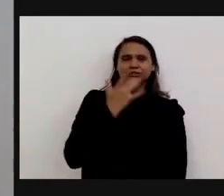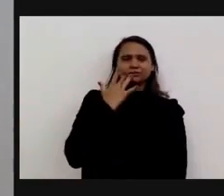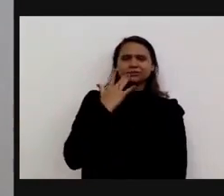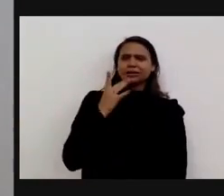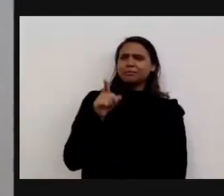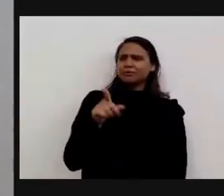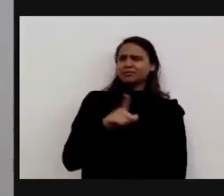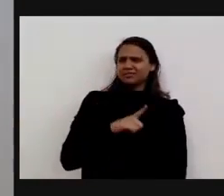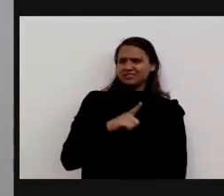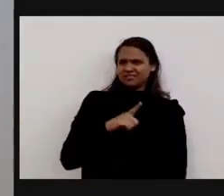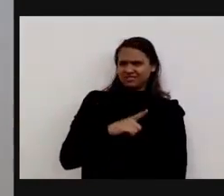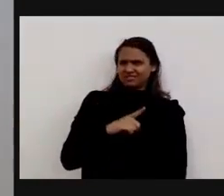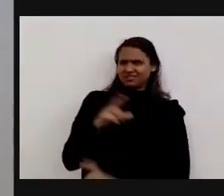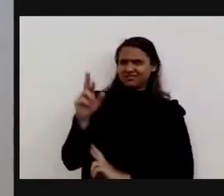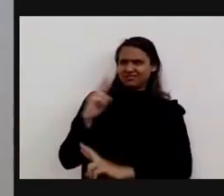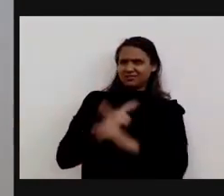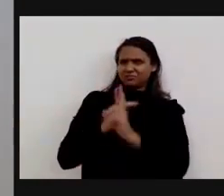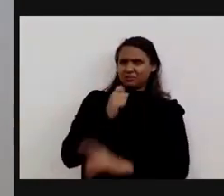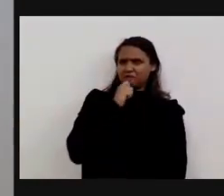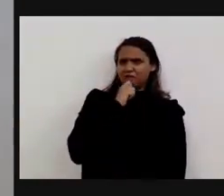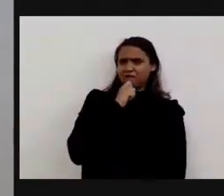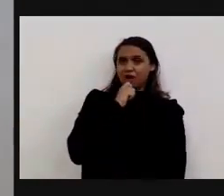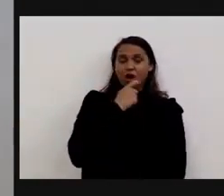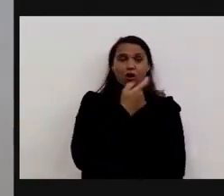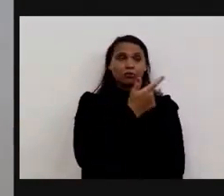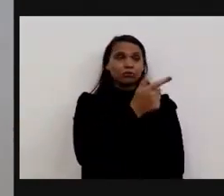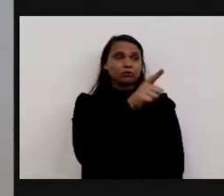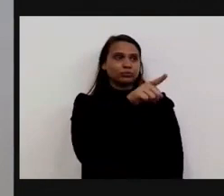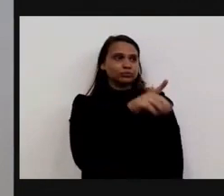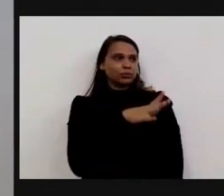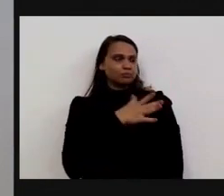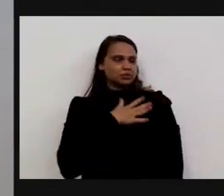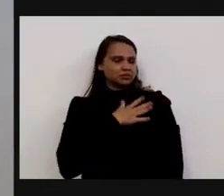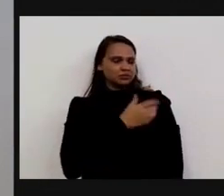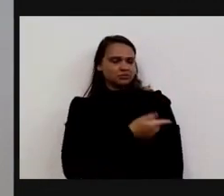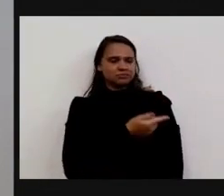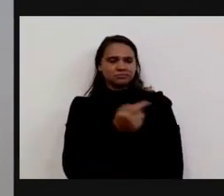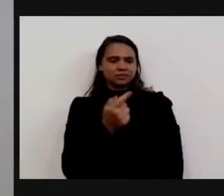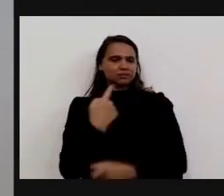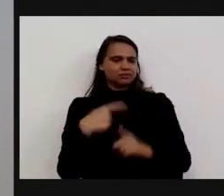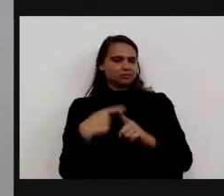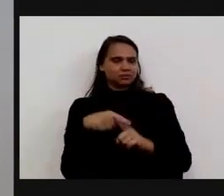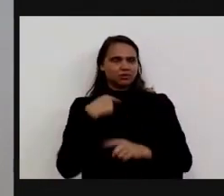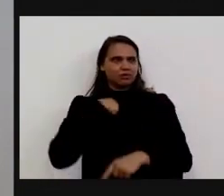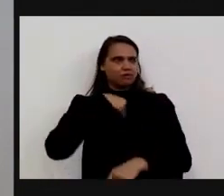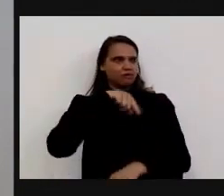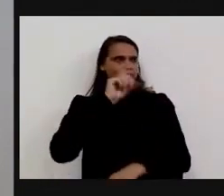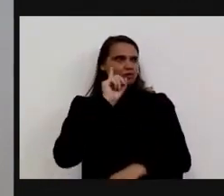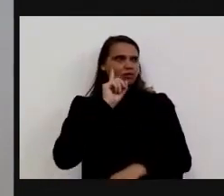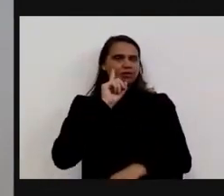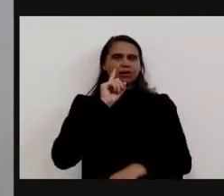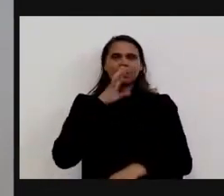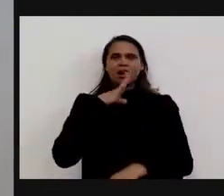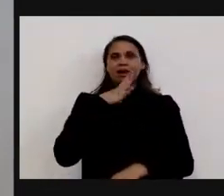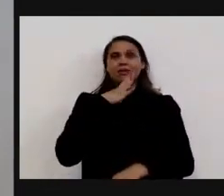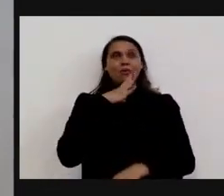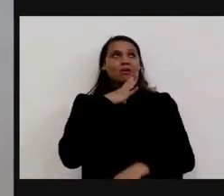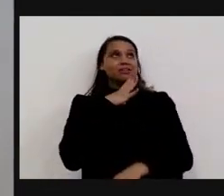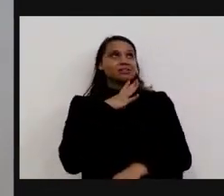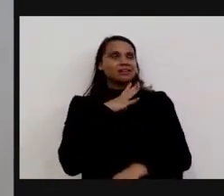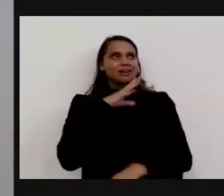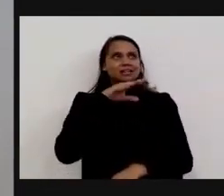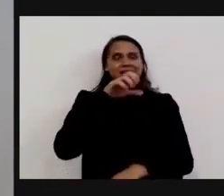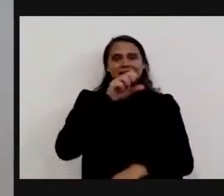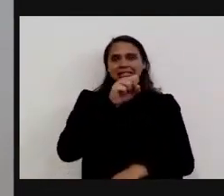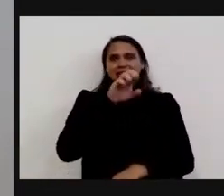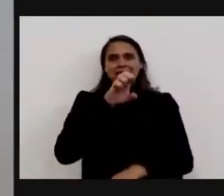que a pessoa tinha uma relação com a vó dela né Aí outra fala meu ponto alto da semana foi porque eu fui no saz Lab conhecer e tal e você